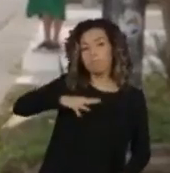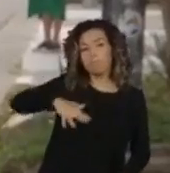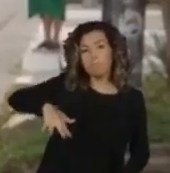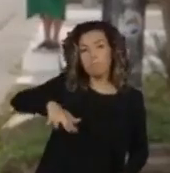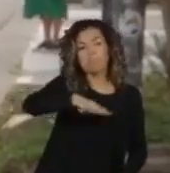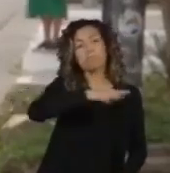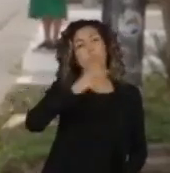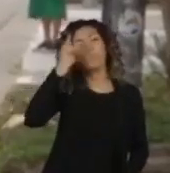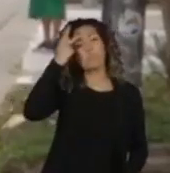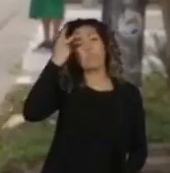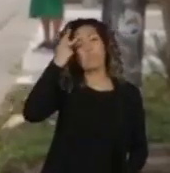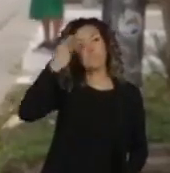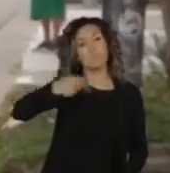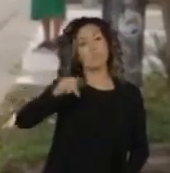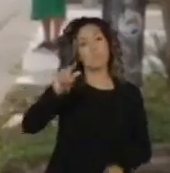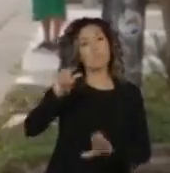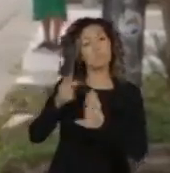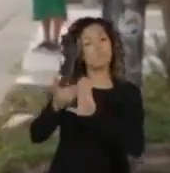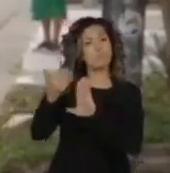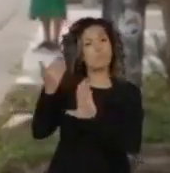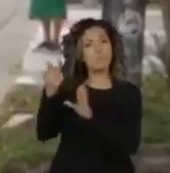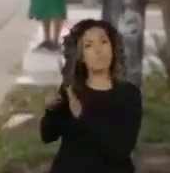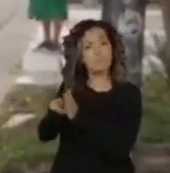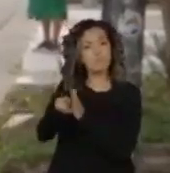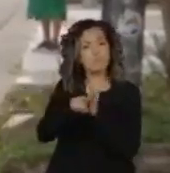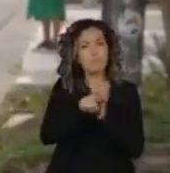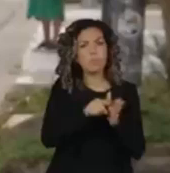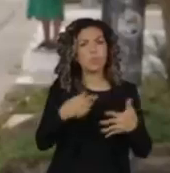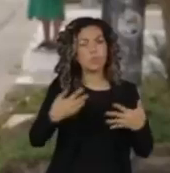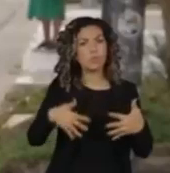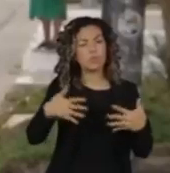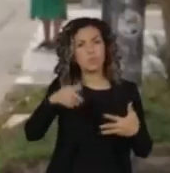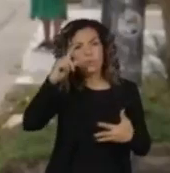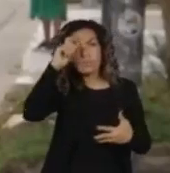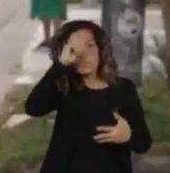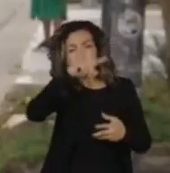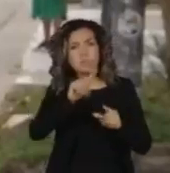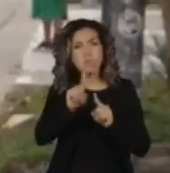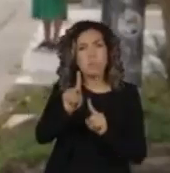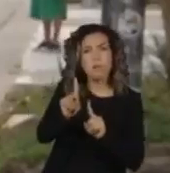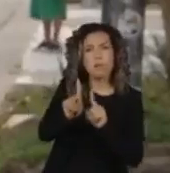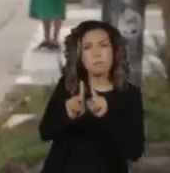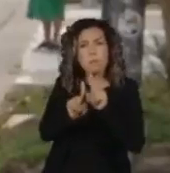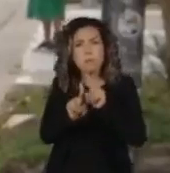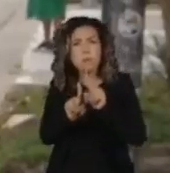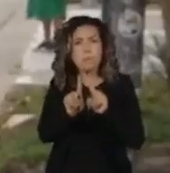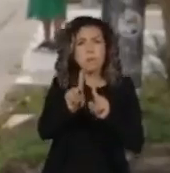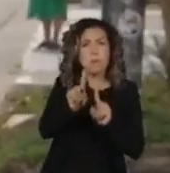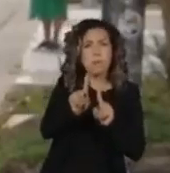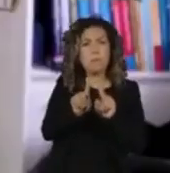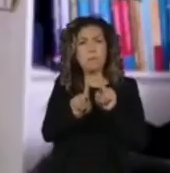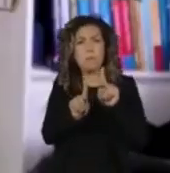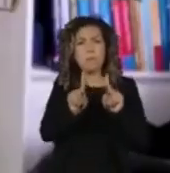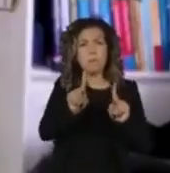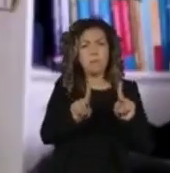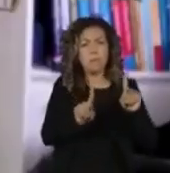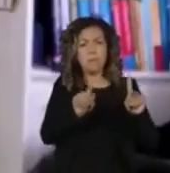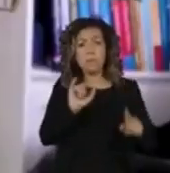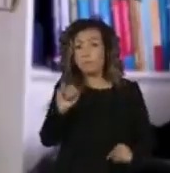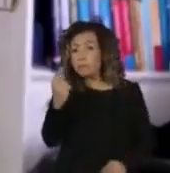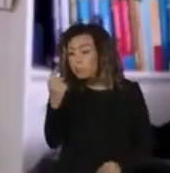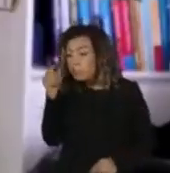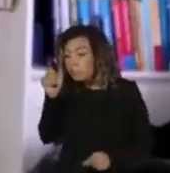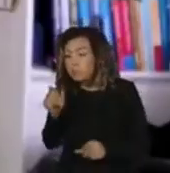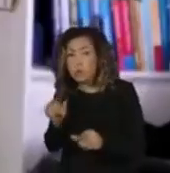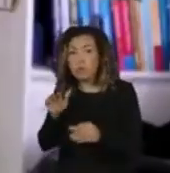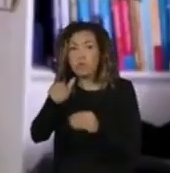mais recentes mostram uma disputa acirrada e cada voto pode fazer a diferença. Muitas vezes